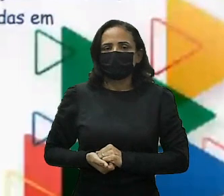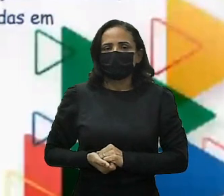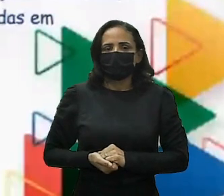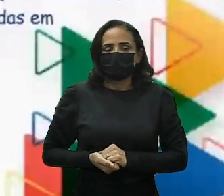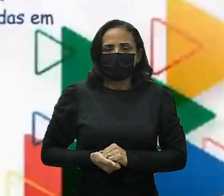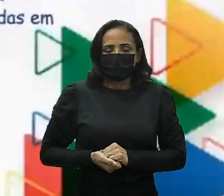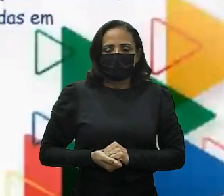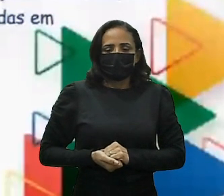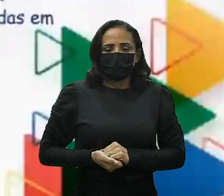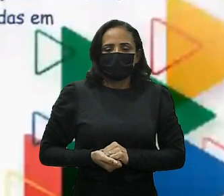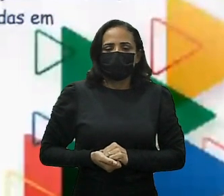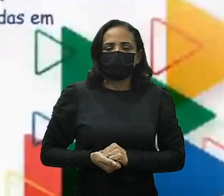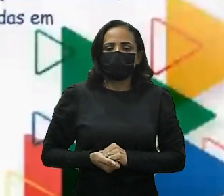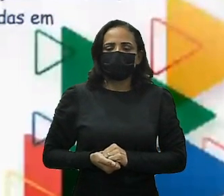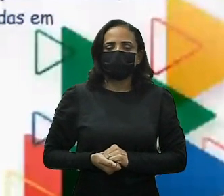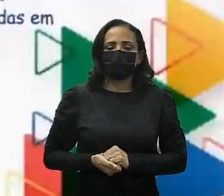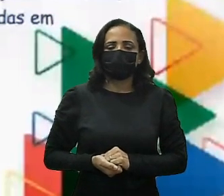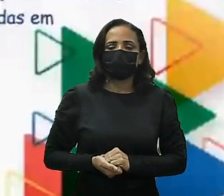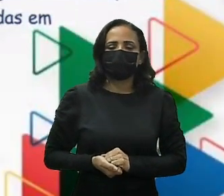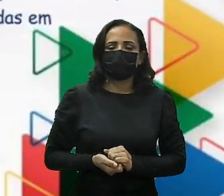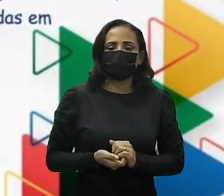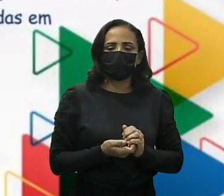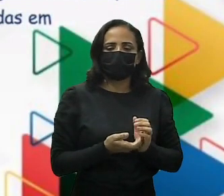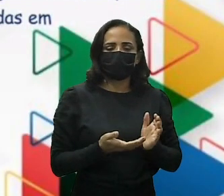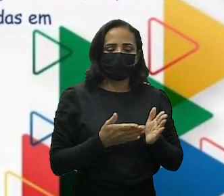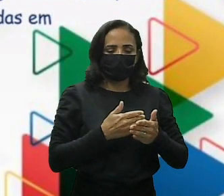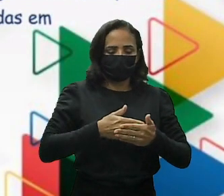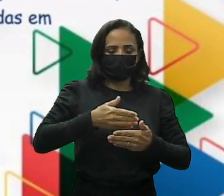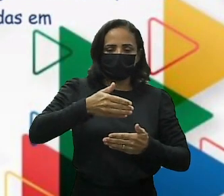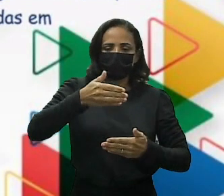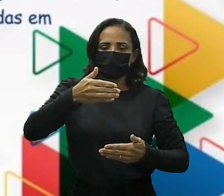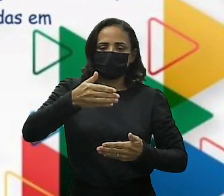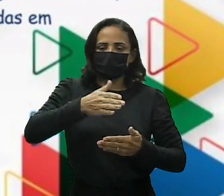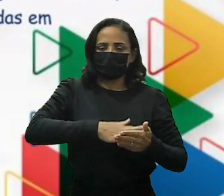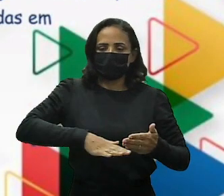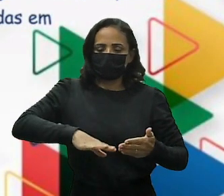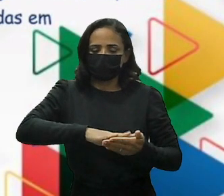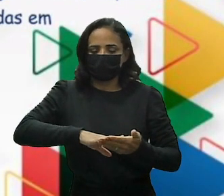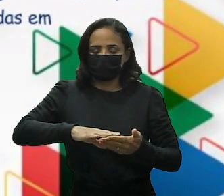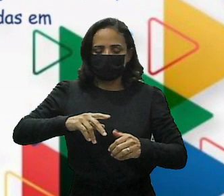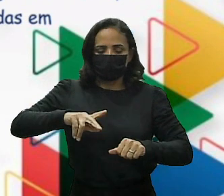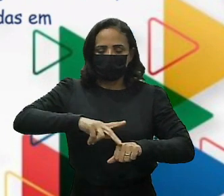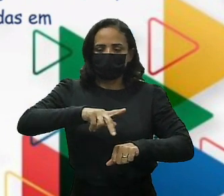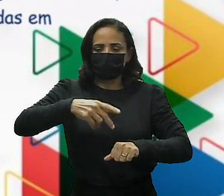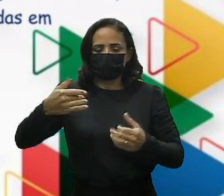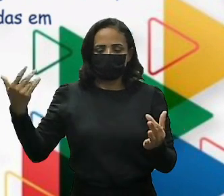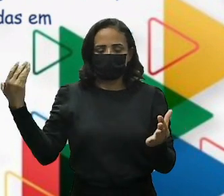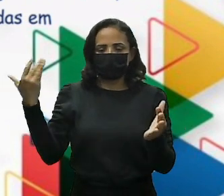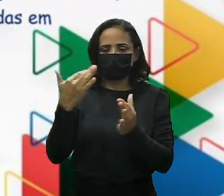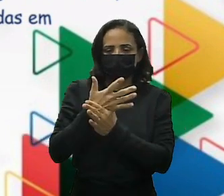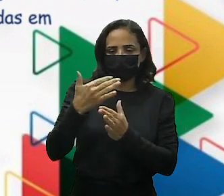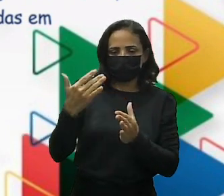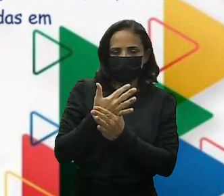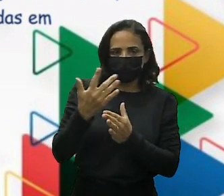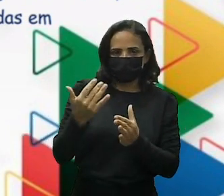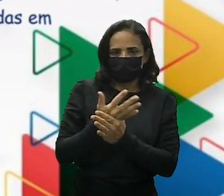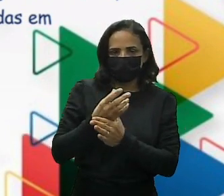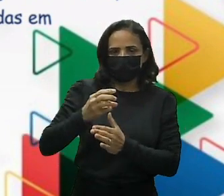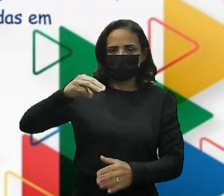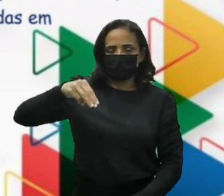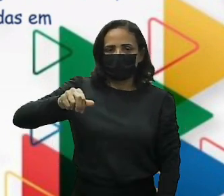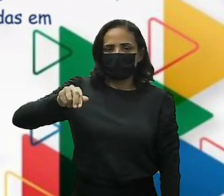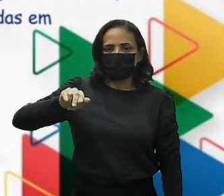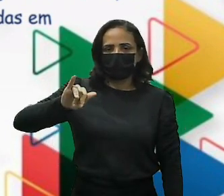ligeiro, tá? Vê. O rompimento da barragem de rejeitos de mineração no município mineiro de Marina